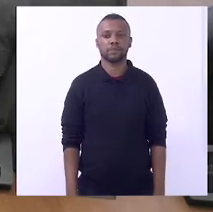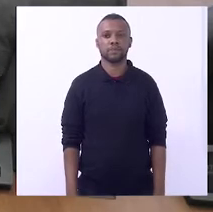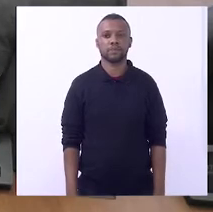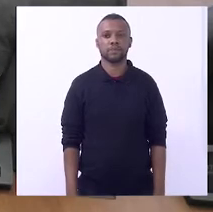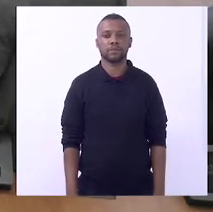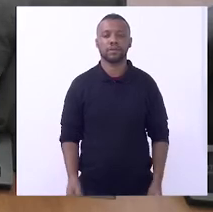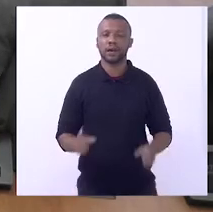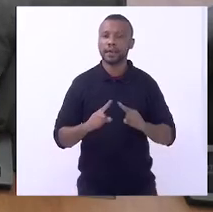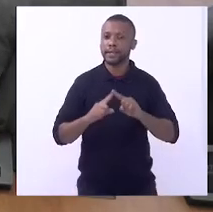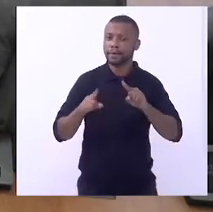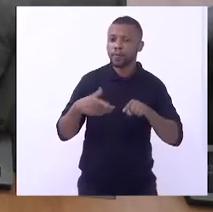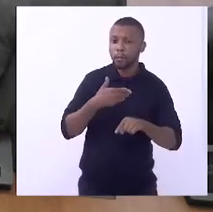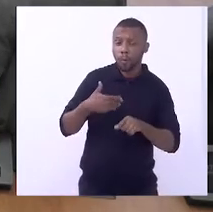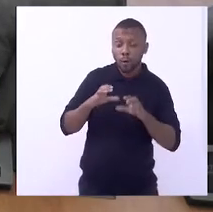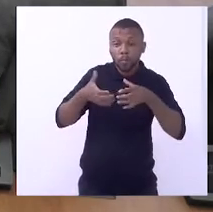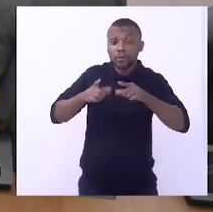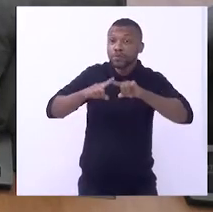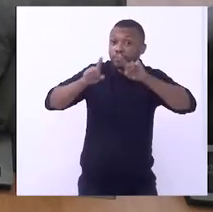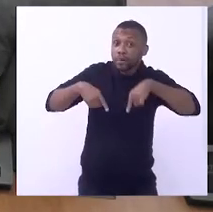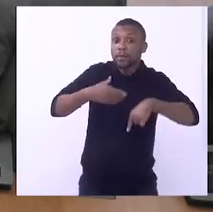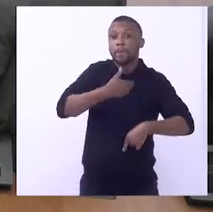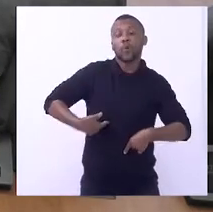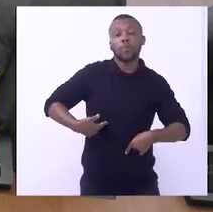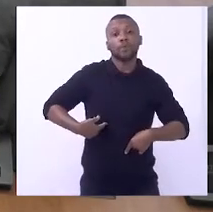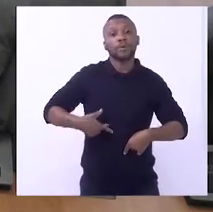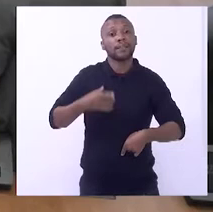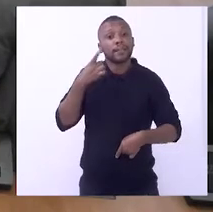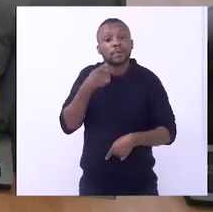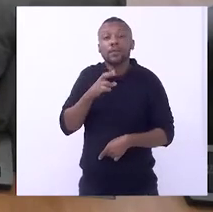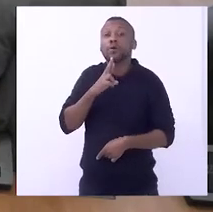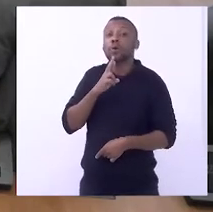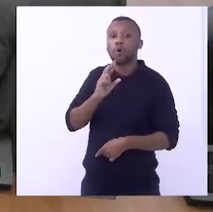Servidores Públicos, deputado Rodrigo Amorim.